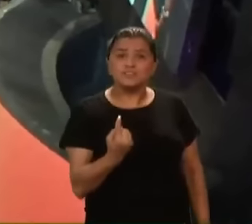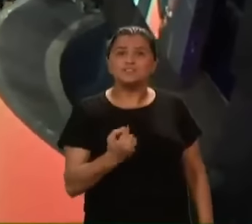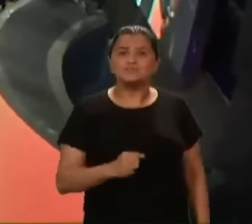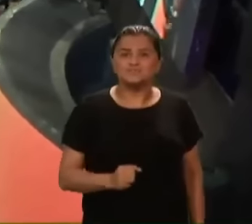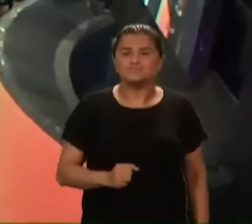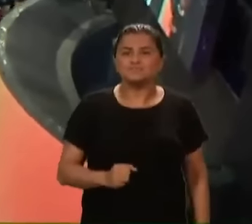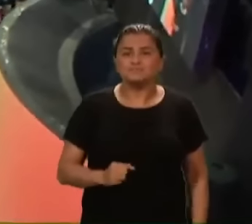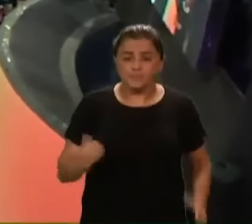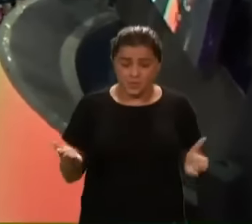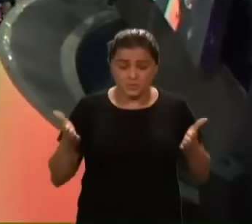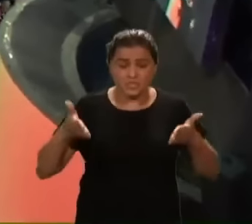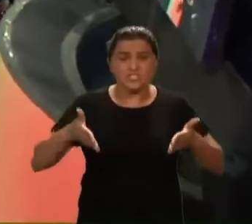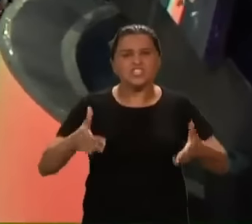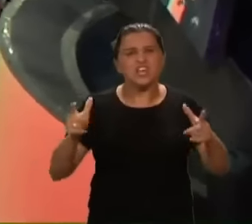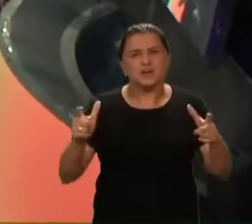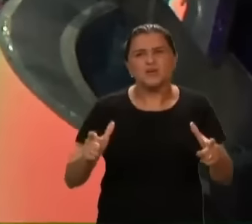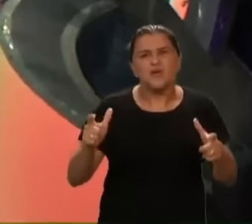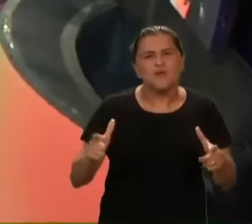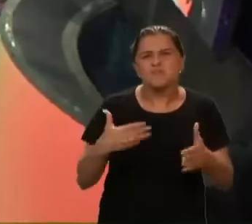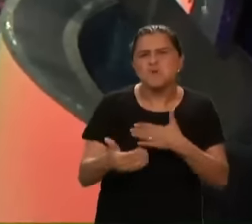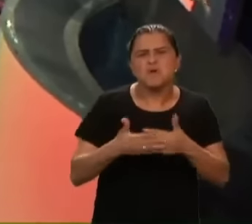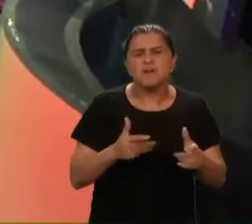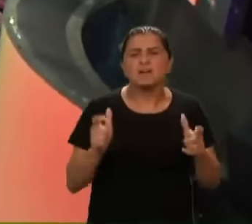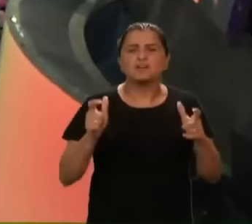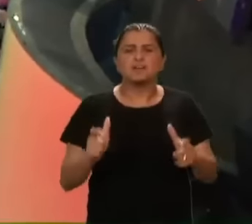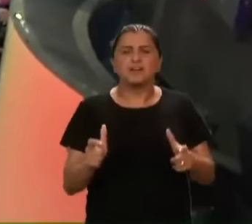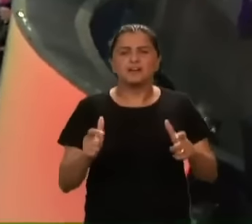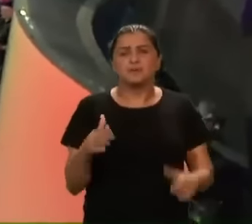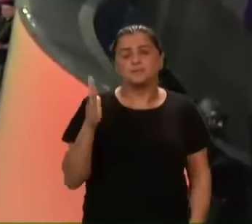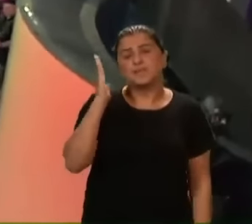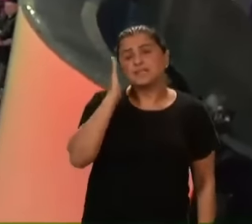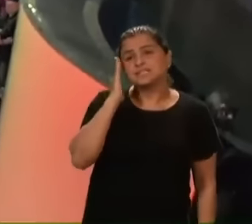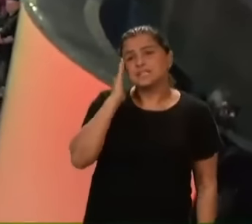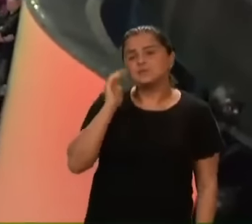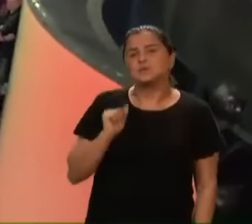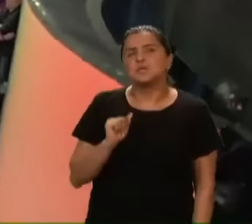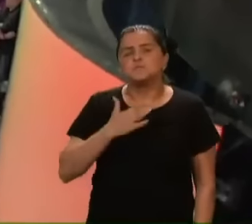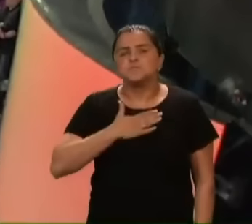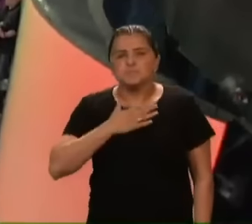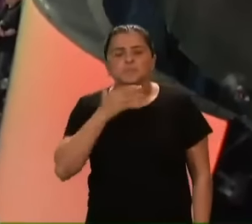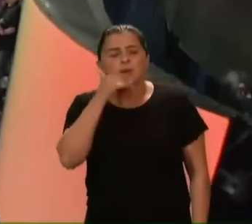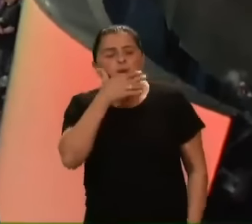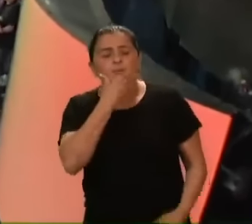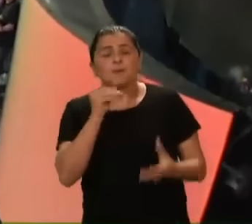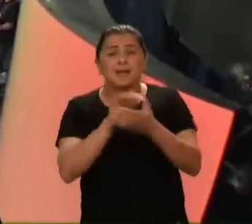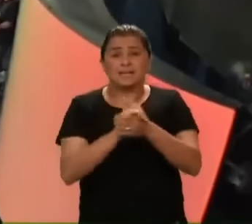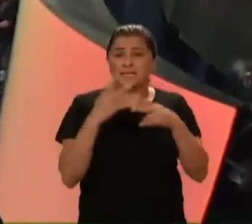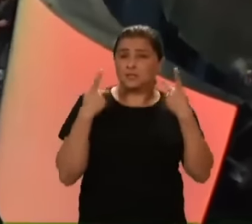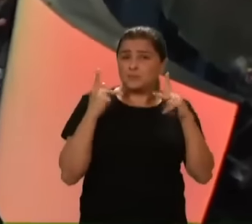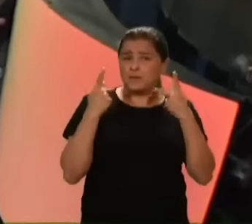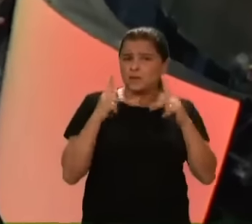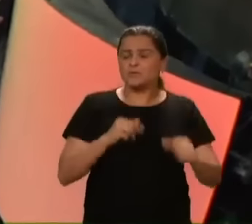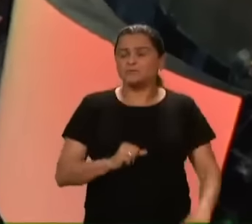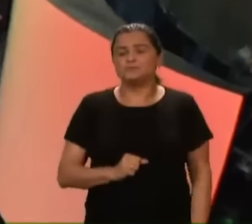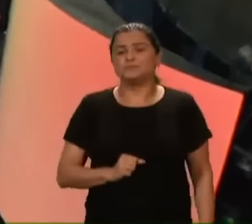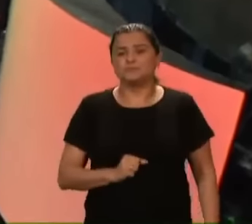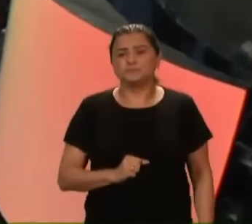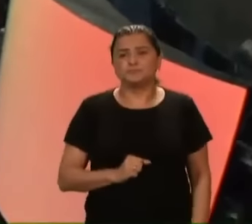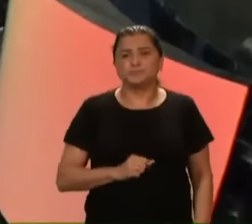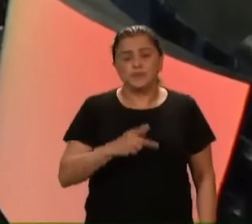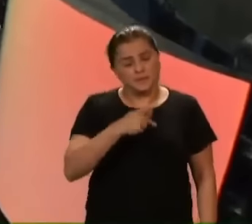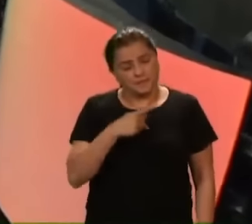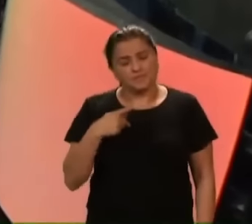Então, onde você entrar, hein, meu irmão? Sabe o que que o Jairo esses dias pregou? Ele disse assim, Ana. Ele falou assim: pastora,